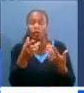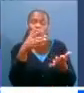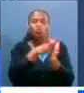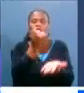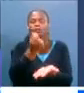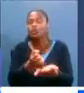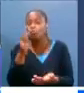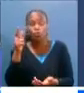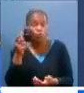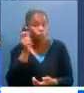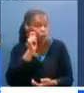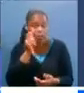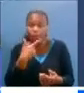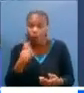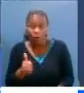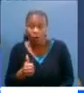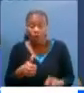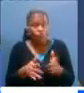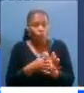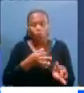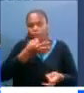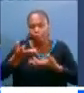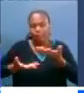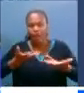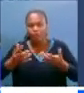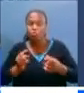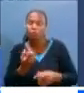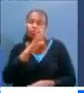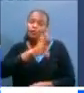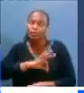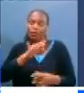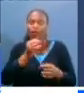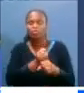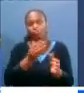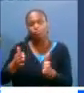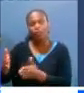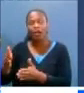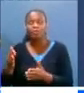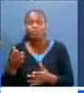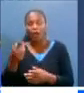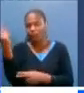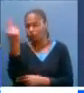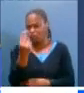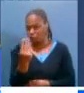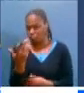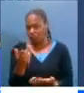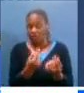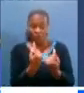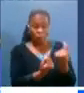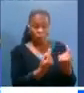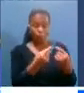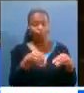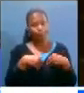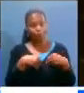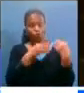Estados Unidos para turistas. Ou seja, é todo o diálogo sobre a profissionalização da carreira de artista. E cada um tem que assumir a